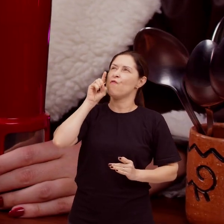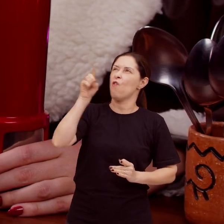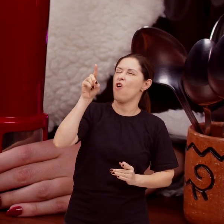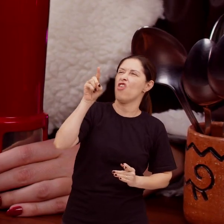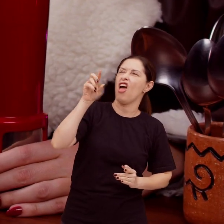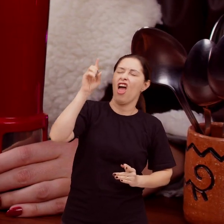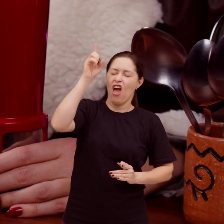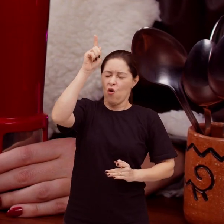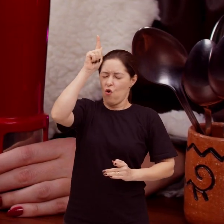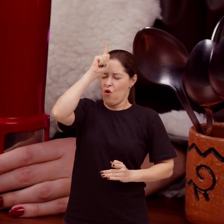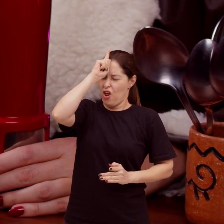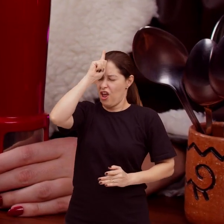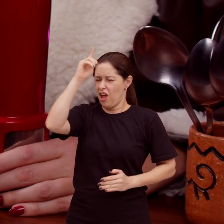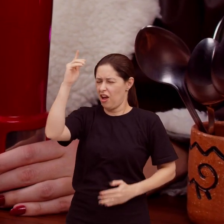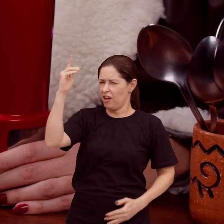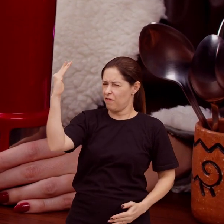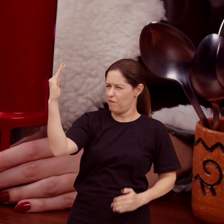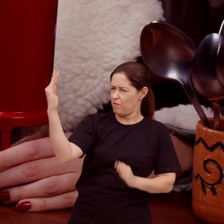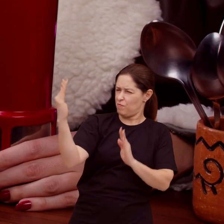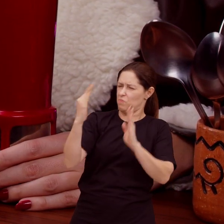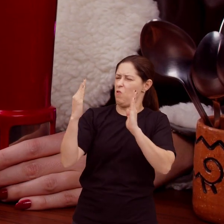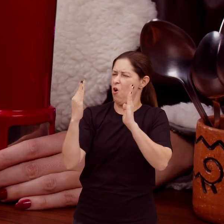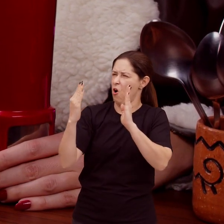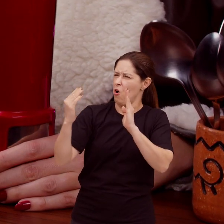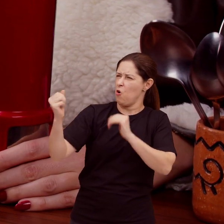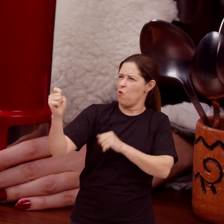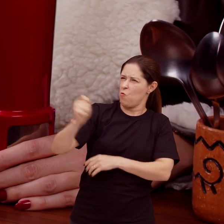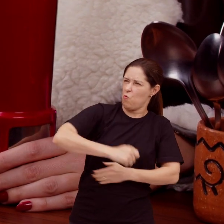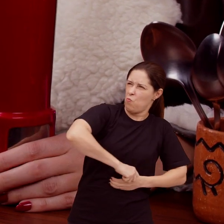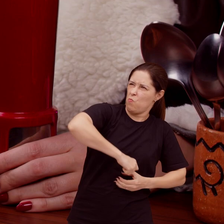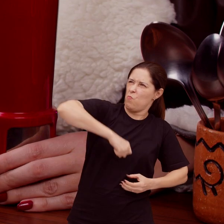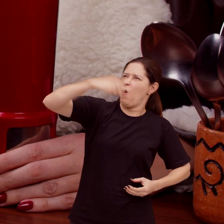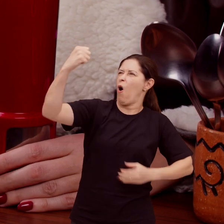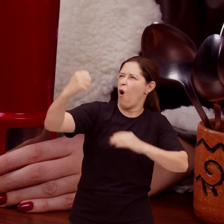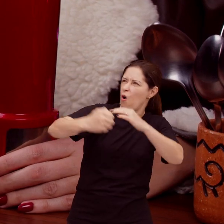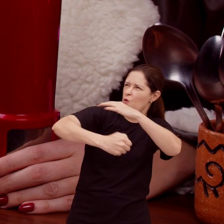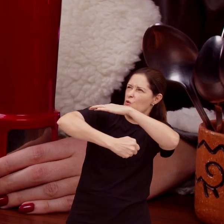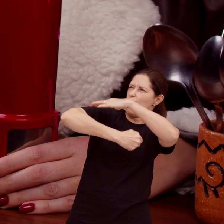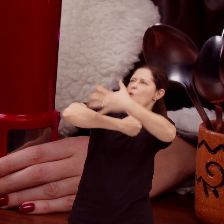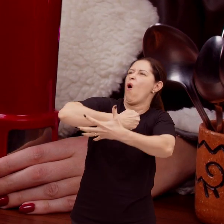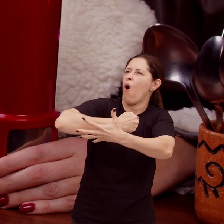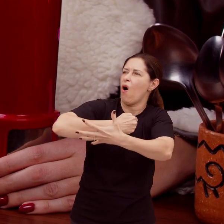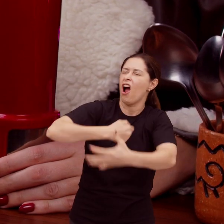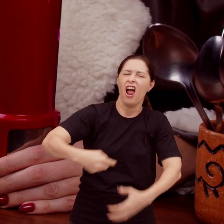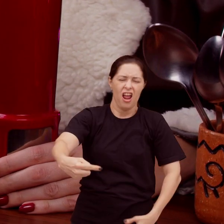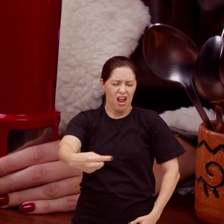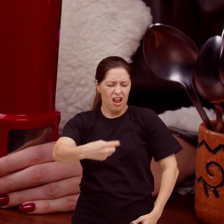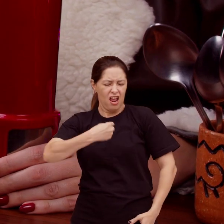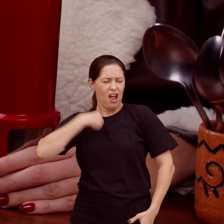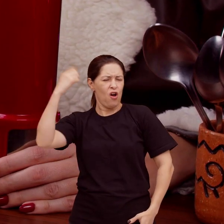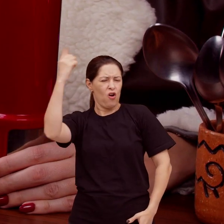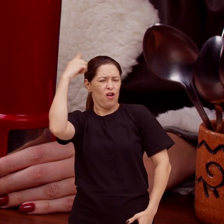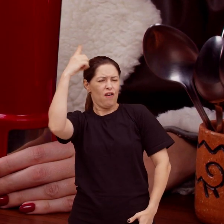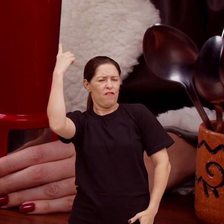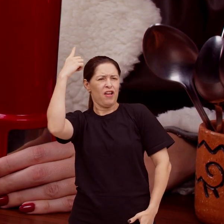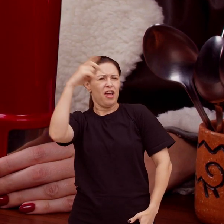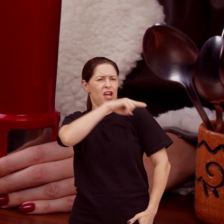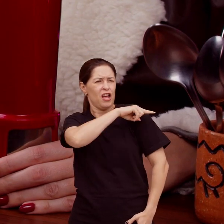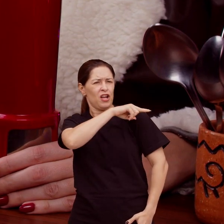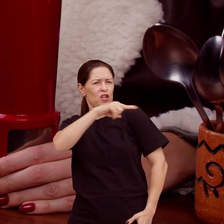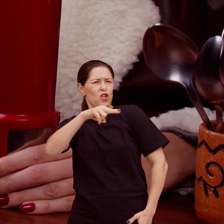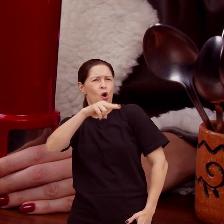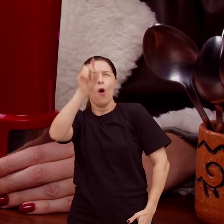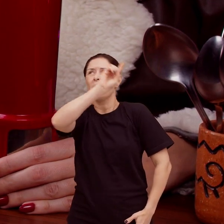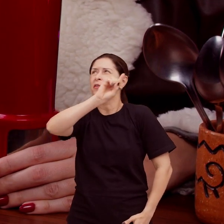vem diante de mim com espada e escudo, mas eu vou no nome do Senhor dos